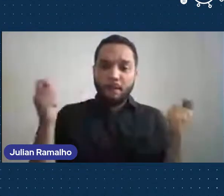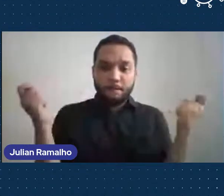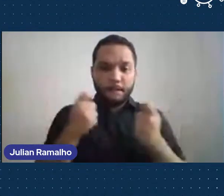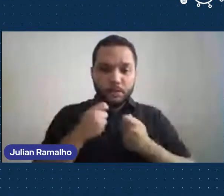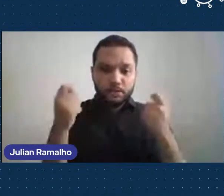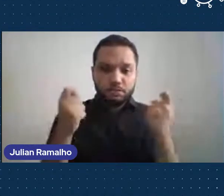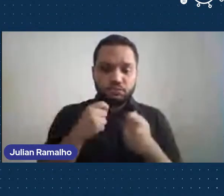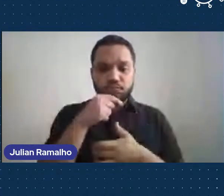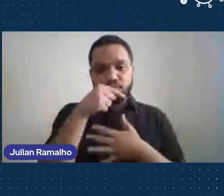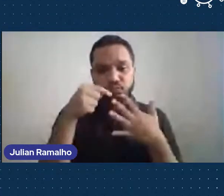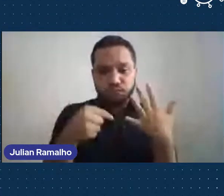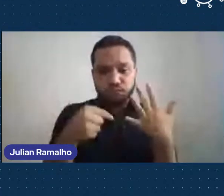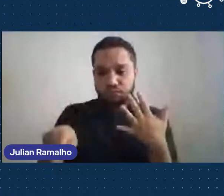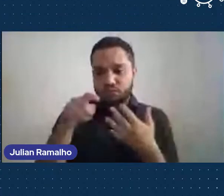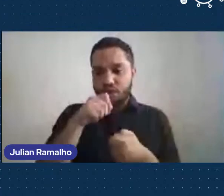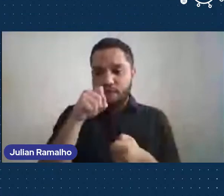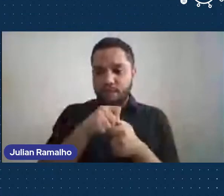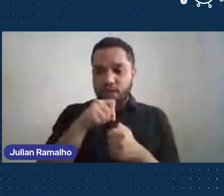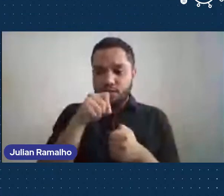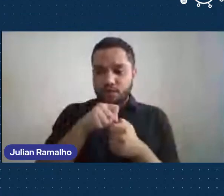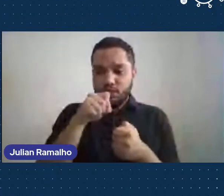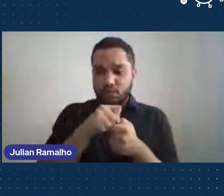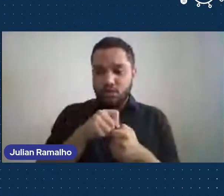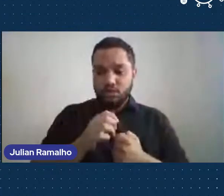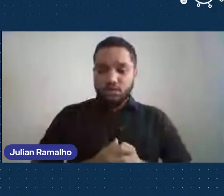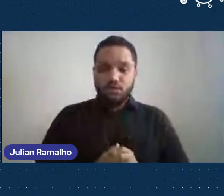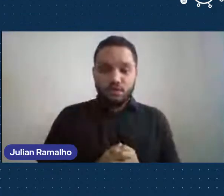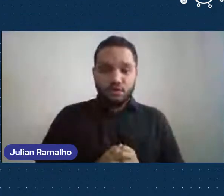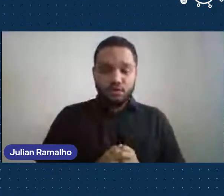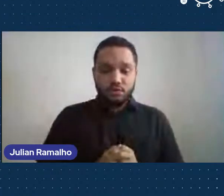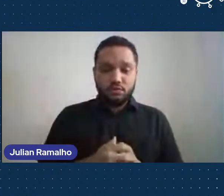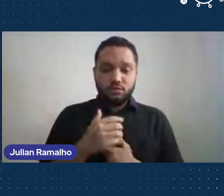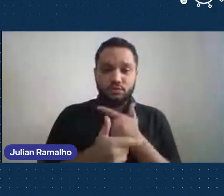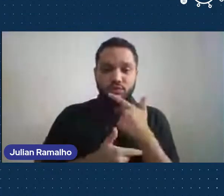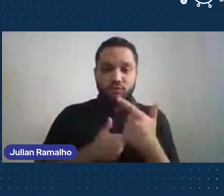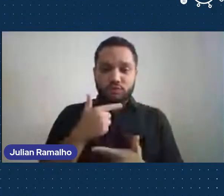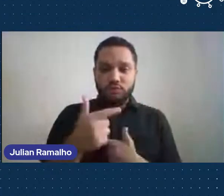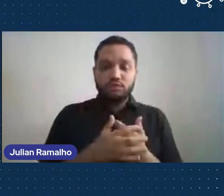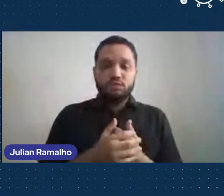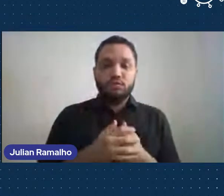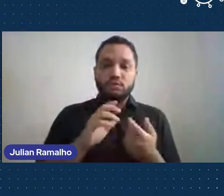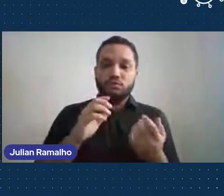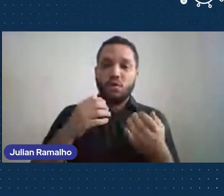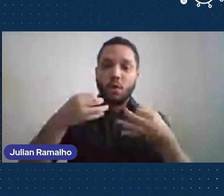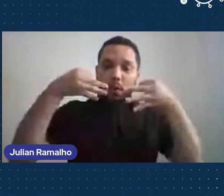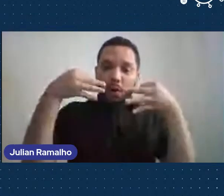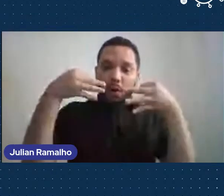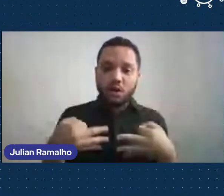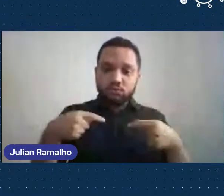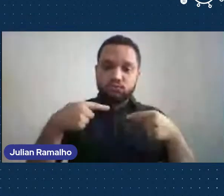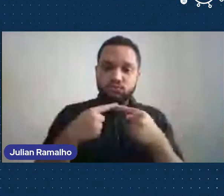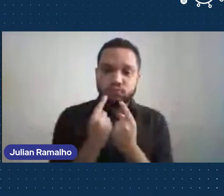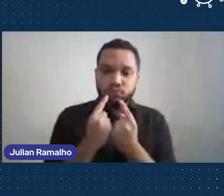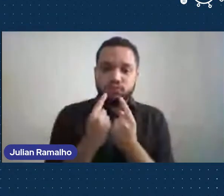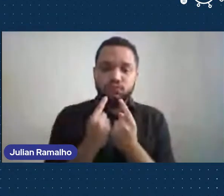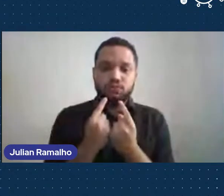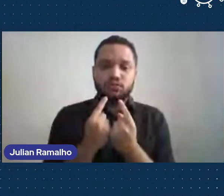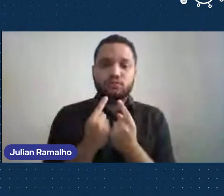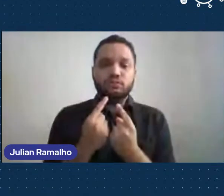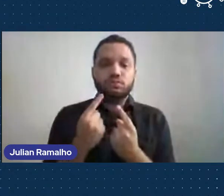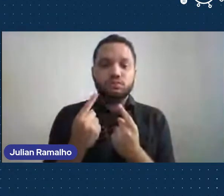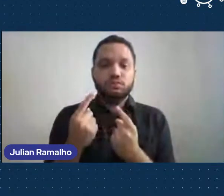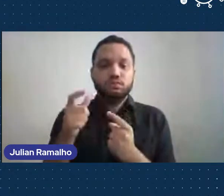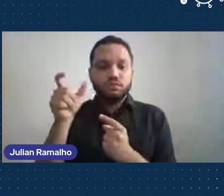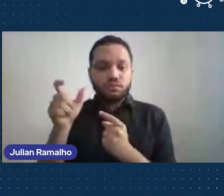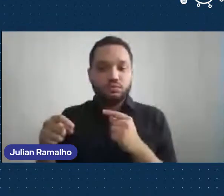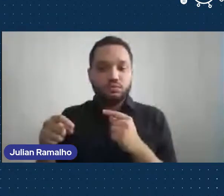possibilidades de a gente fazer essa tarefa de uma maneira mais adequada àquilo que se espera de um